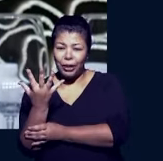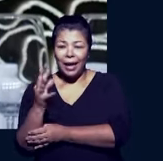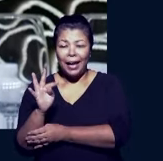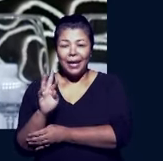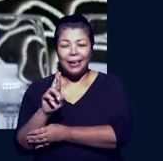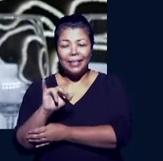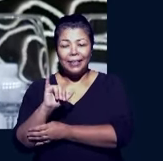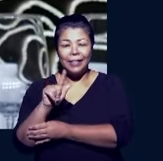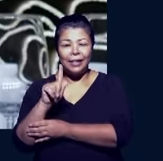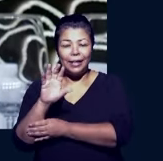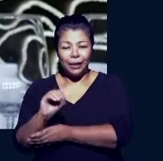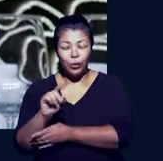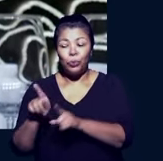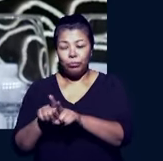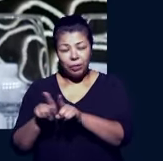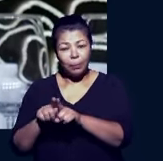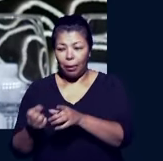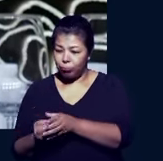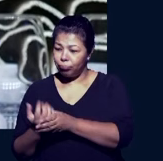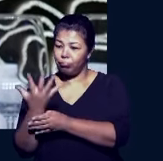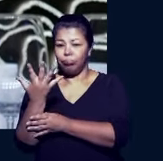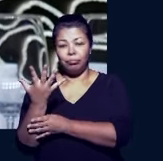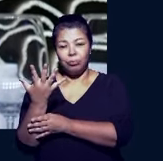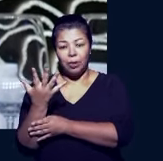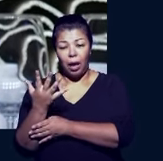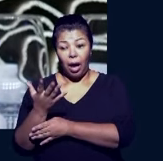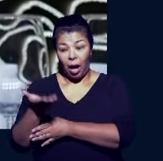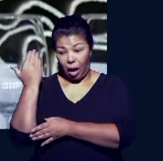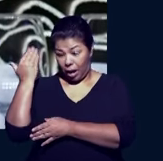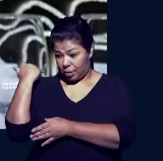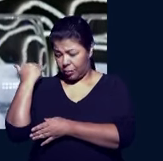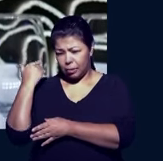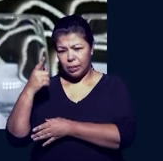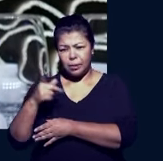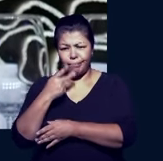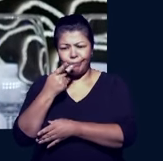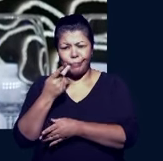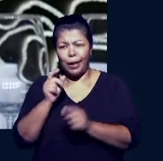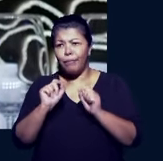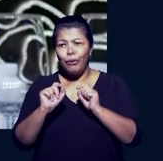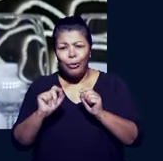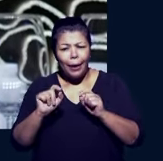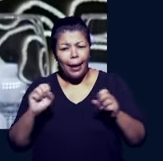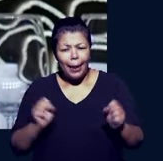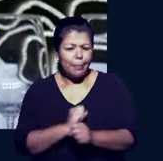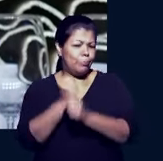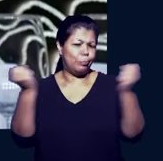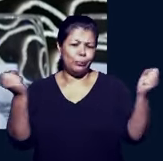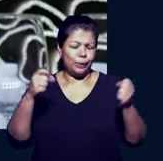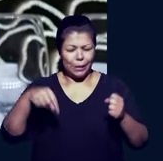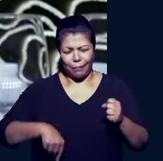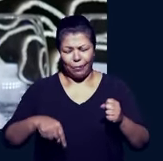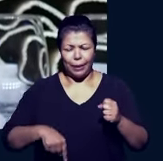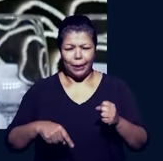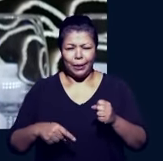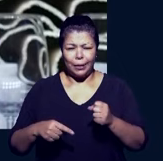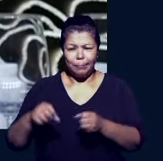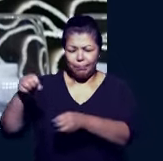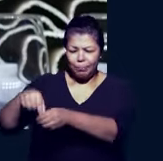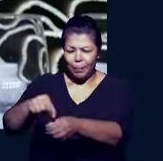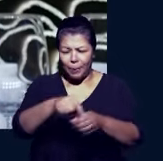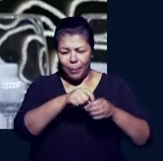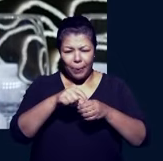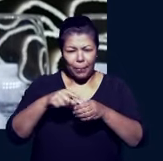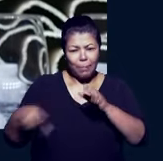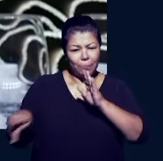há 5 anos atrás falavam que era impossível se produzir trigo no Brasil no serrado e agora o Brasil já tá indo para quase 10 milhões de toneladas de trigo